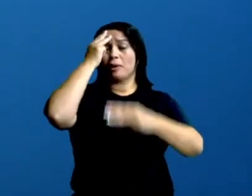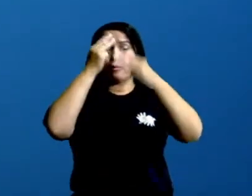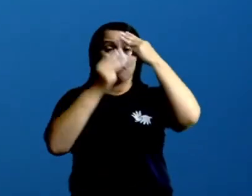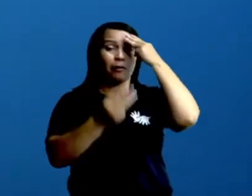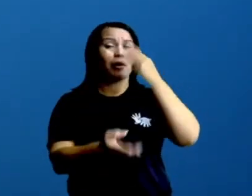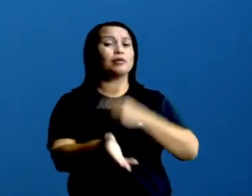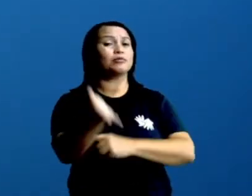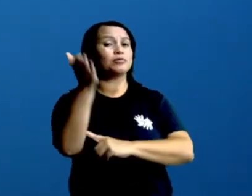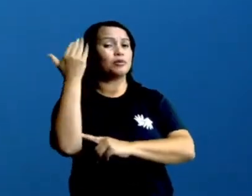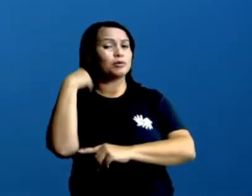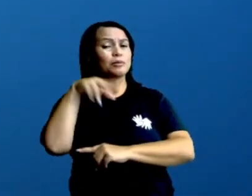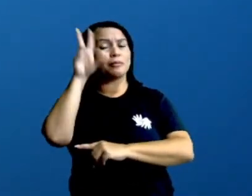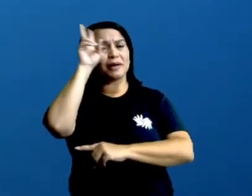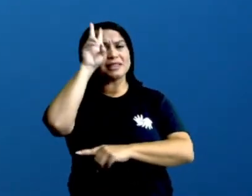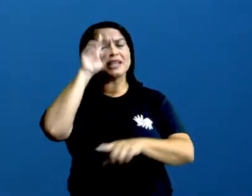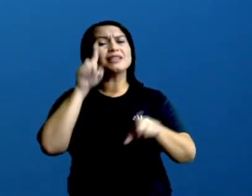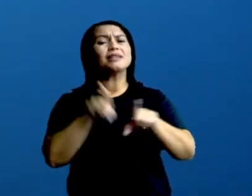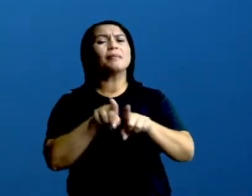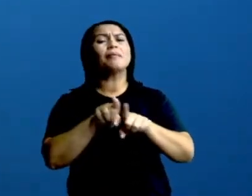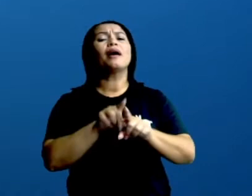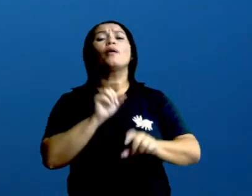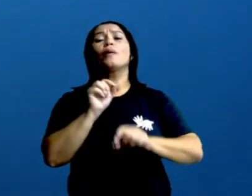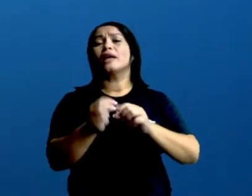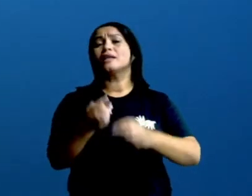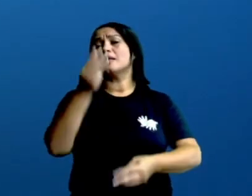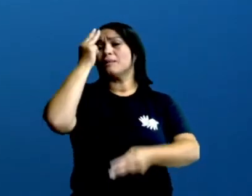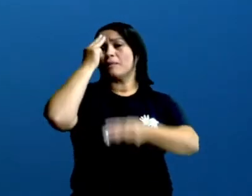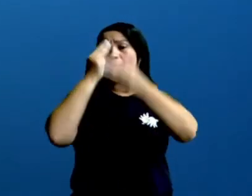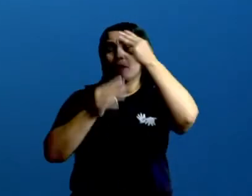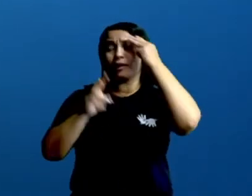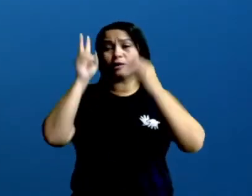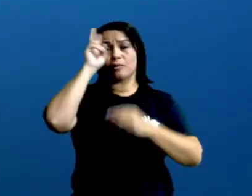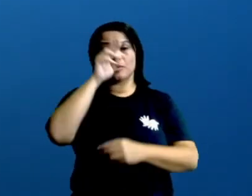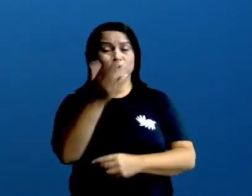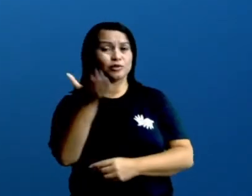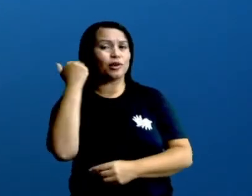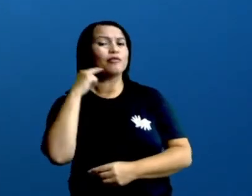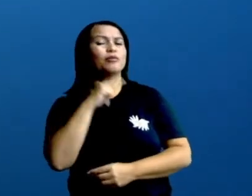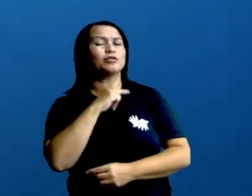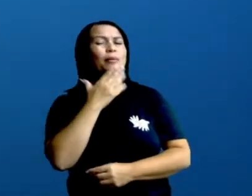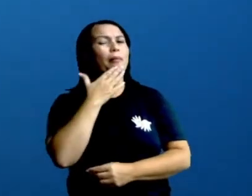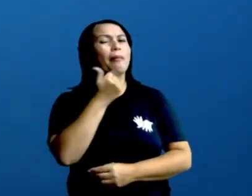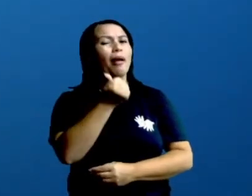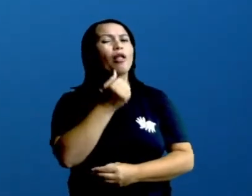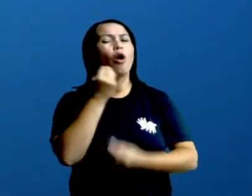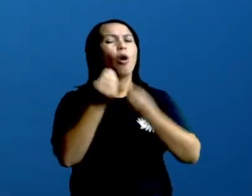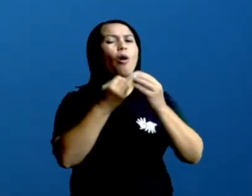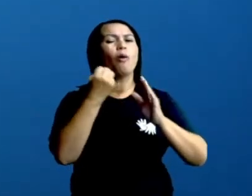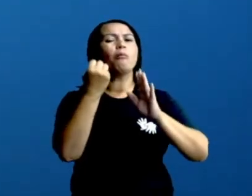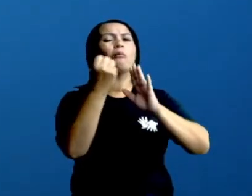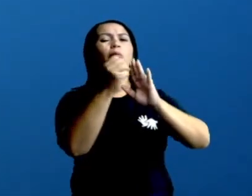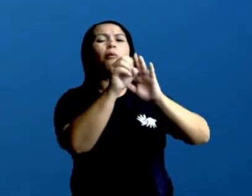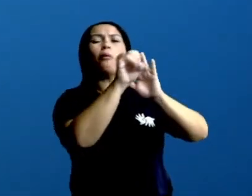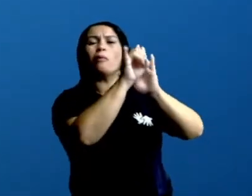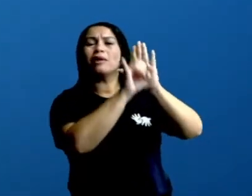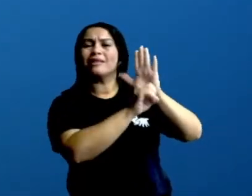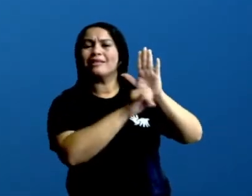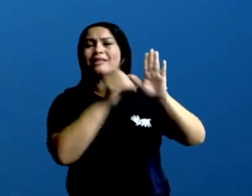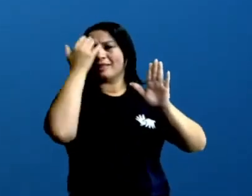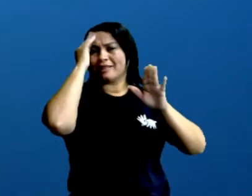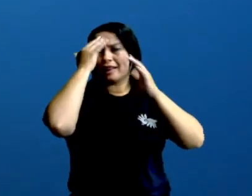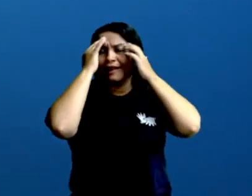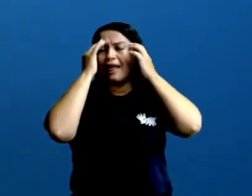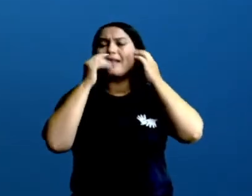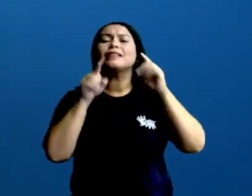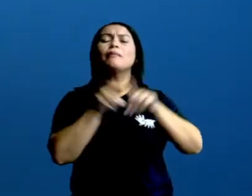nossa história. E tendo essa memória sobre a nossa história, a gente vai ter melhor uma noção de identidade. Por